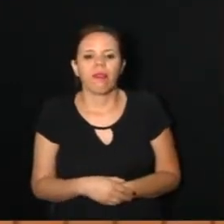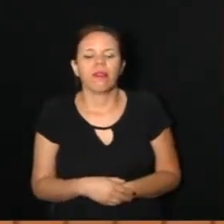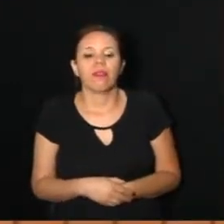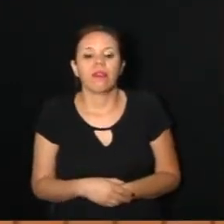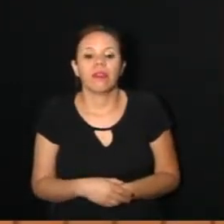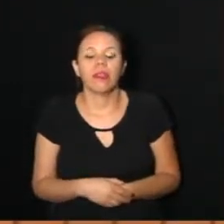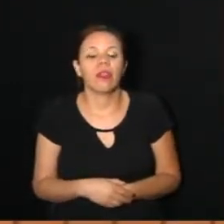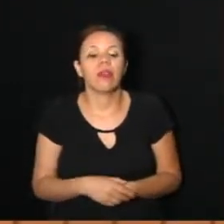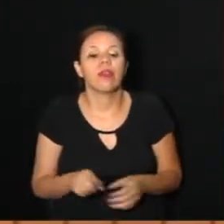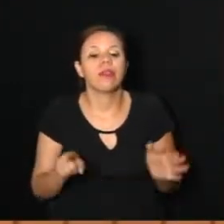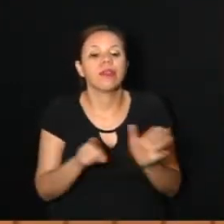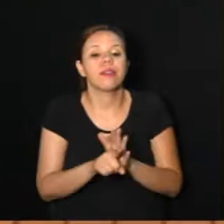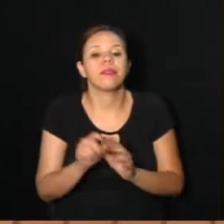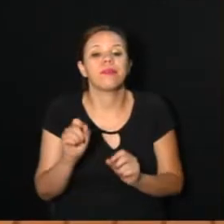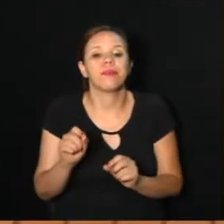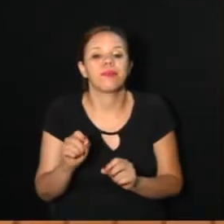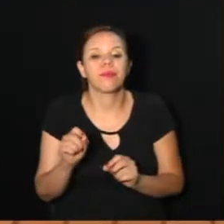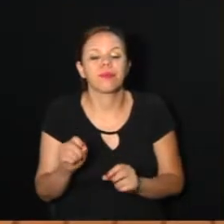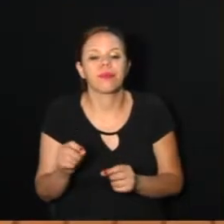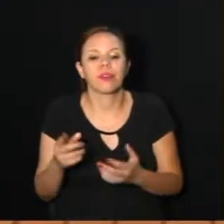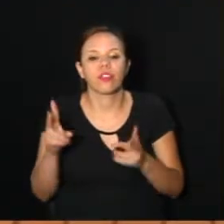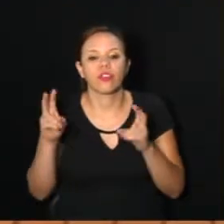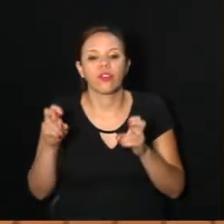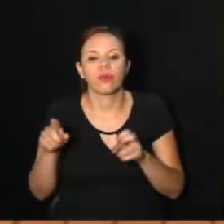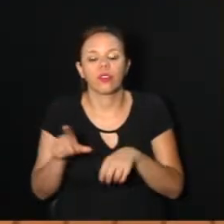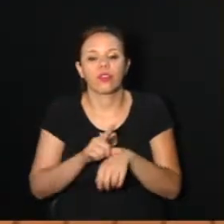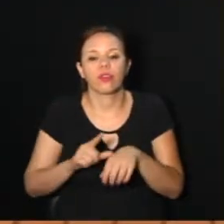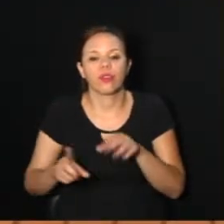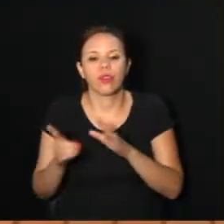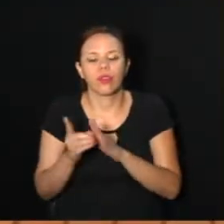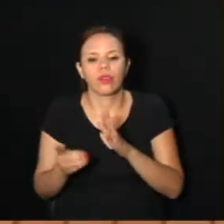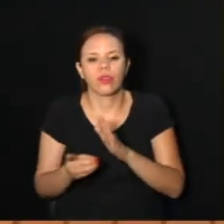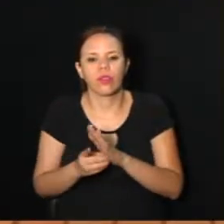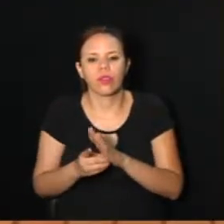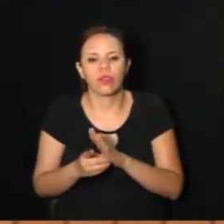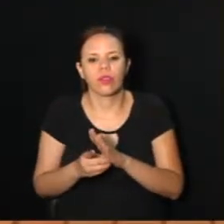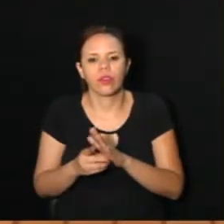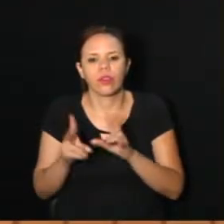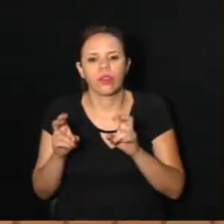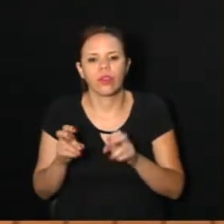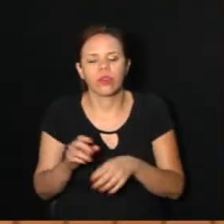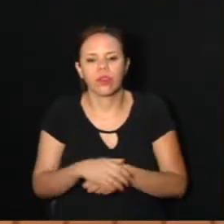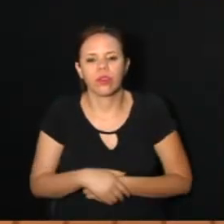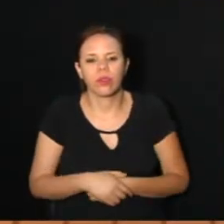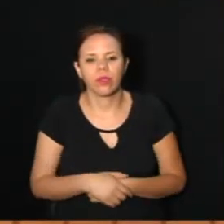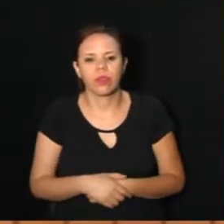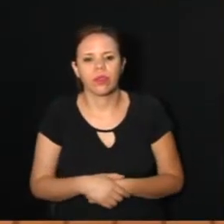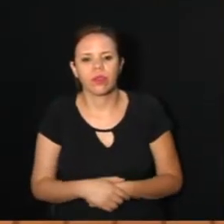Você me perguntou, com relação à legislação, decreto, tem mais um, desculpe.